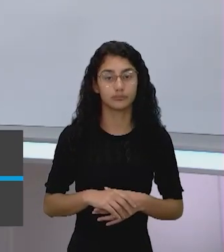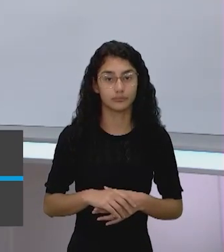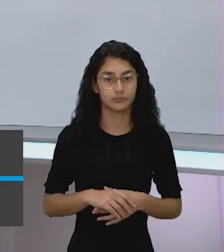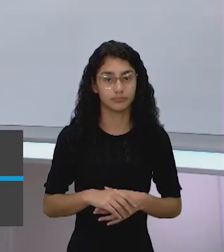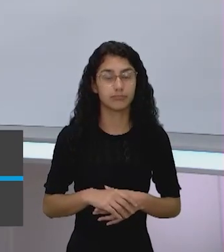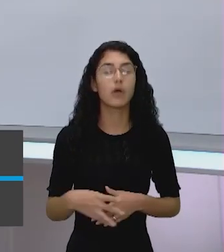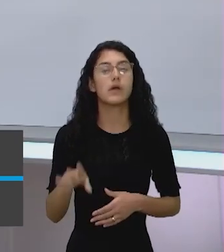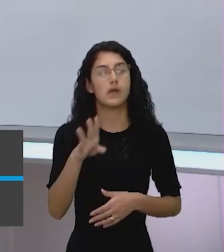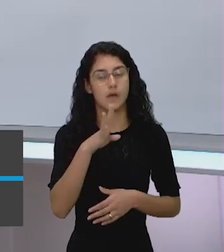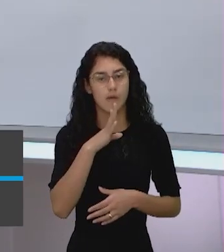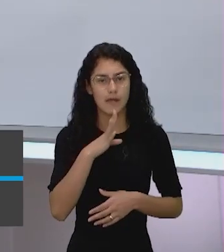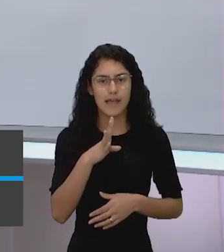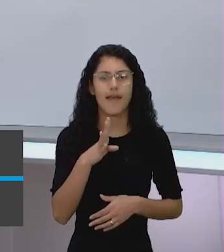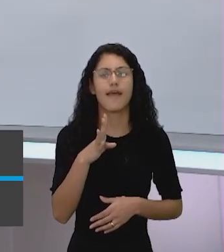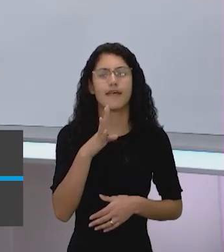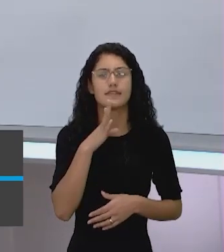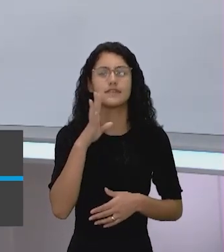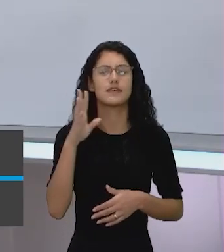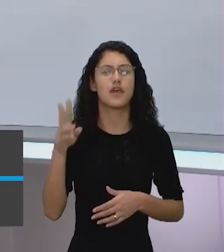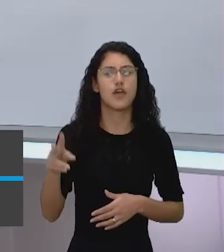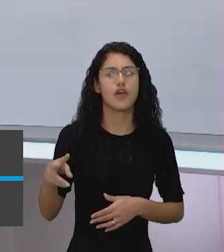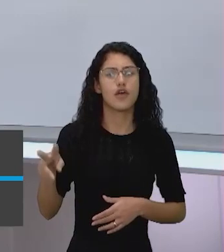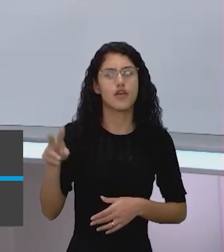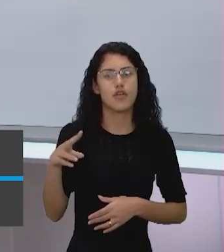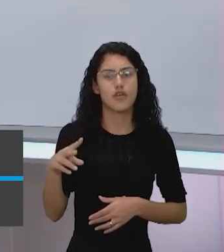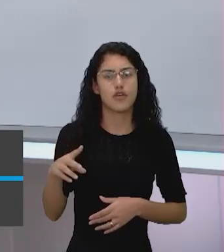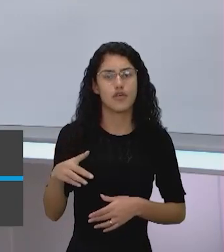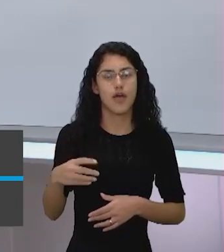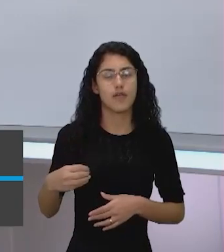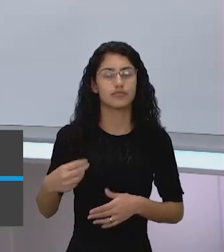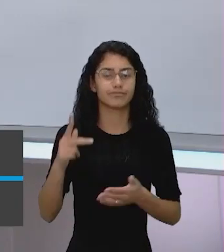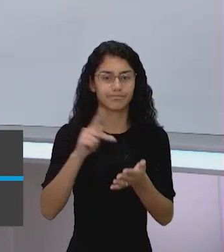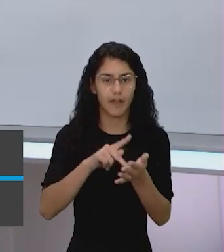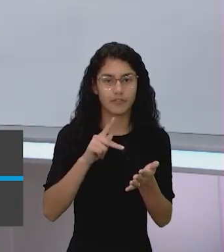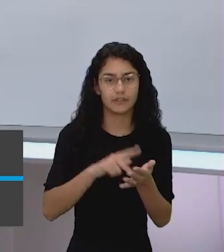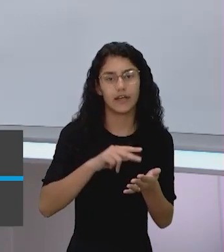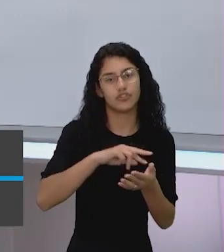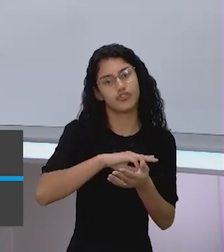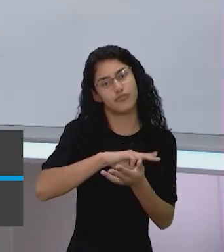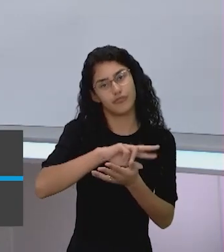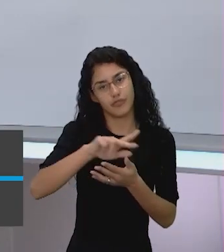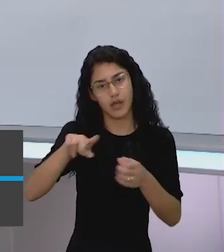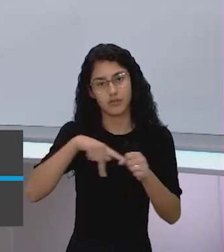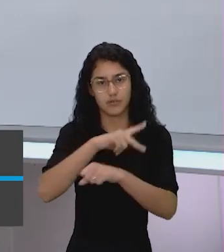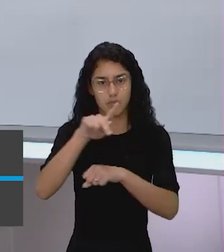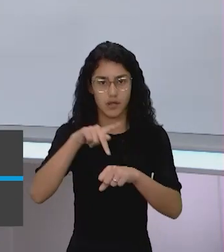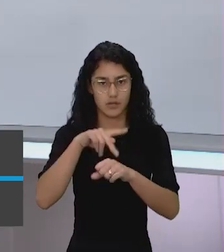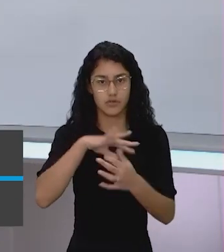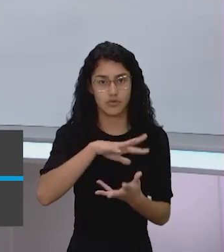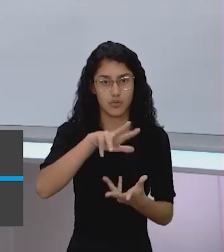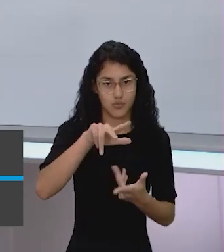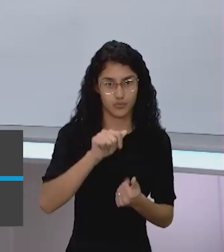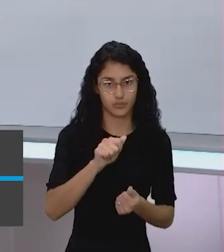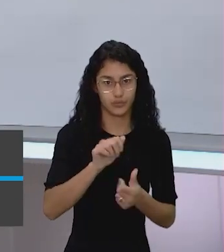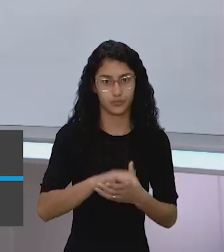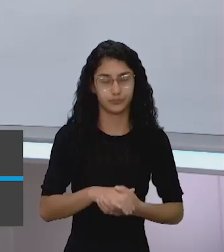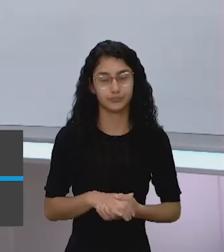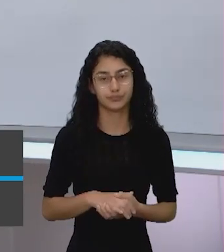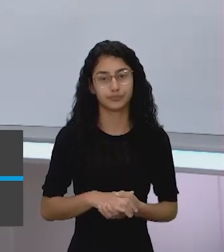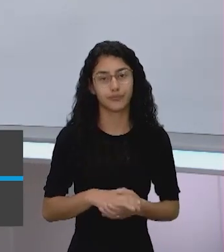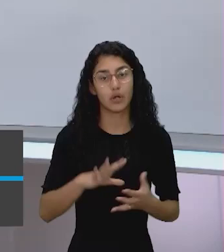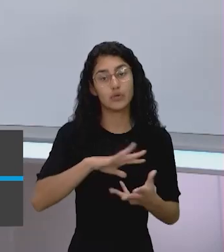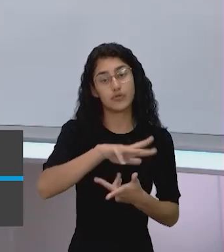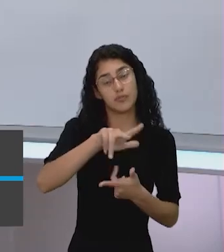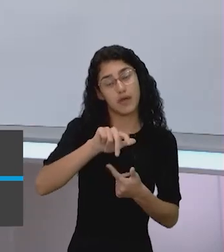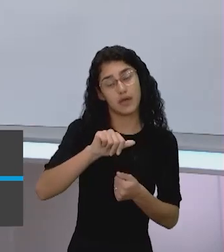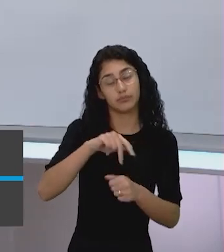ele conhece a realidade geográfica de vários países do mundo, a nossa realidade, a realidade dos países ricos e de